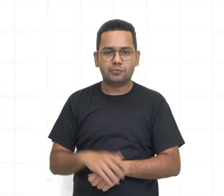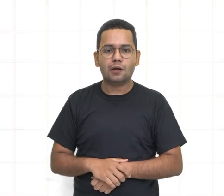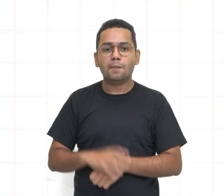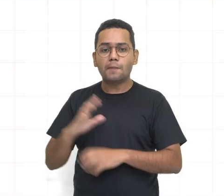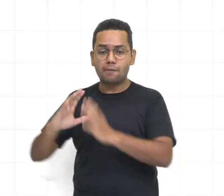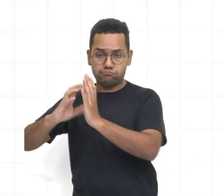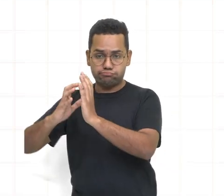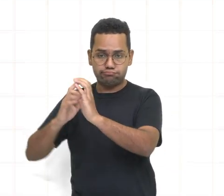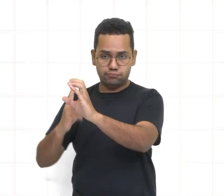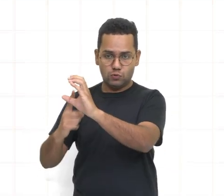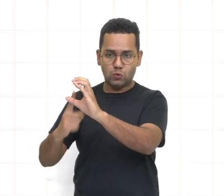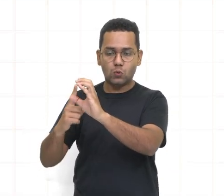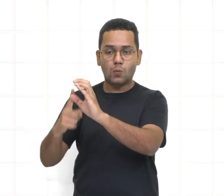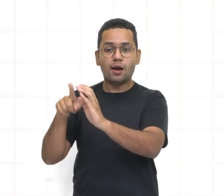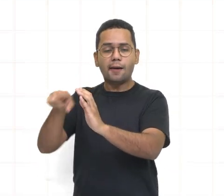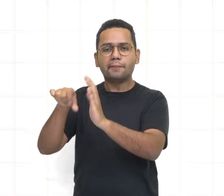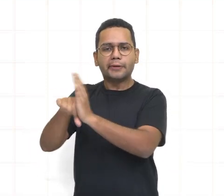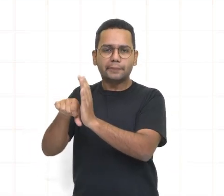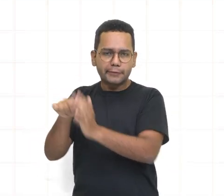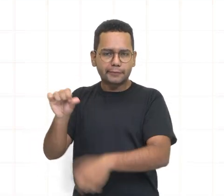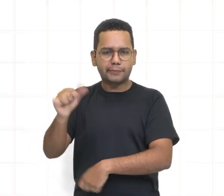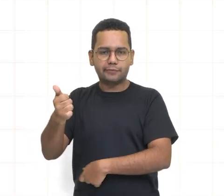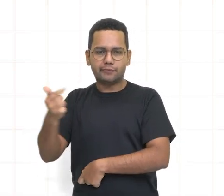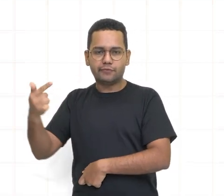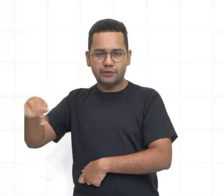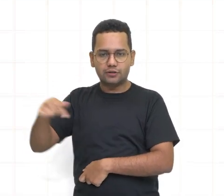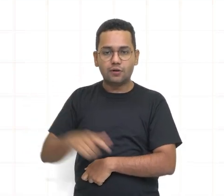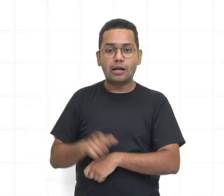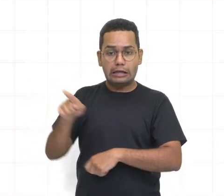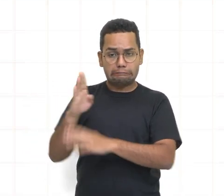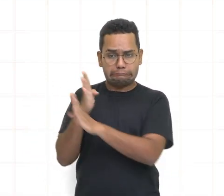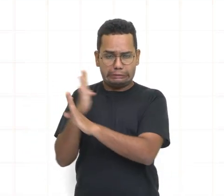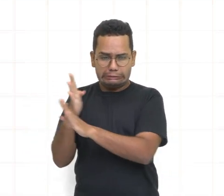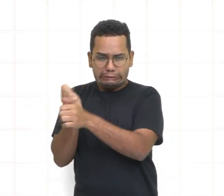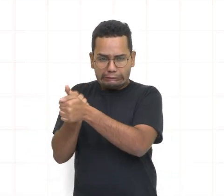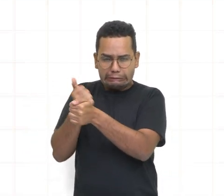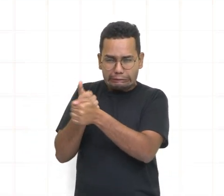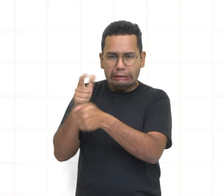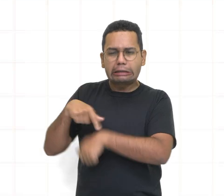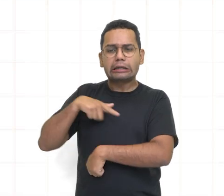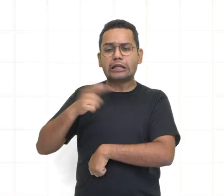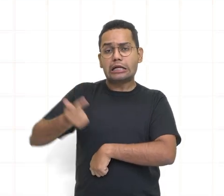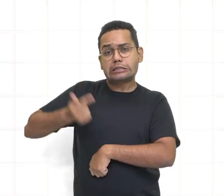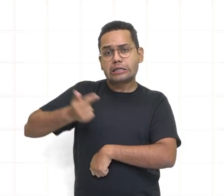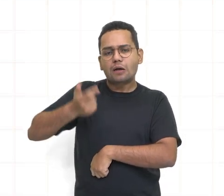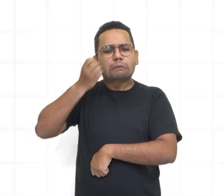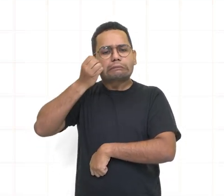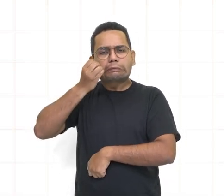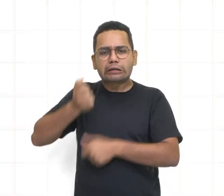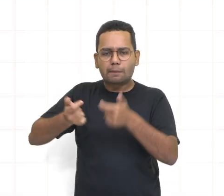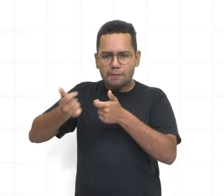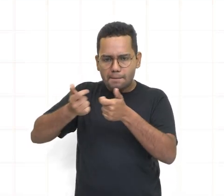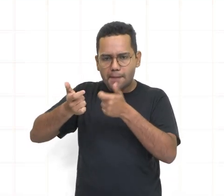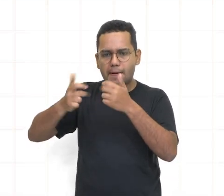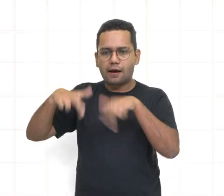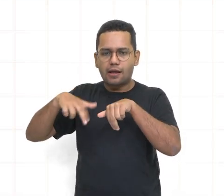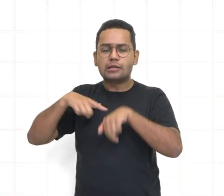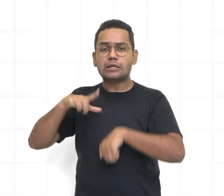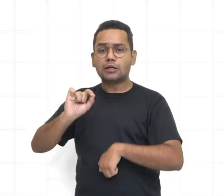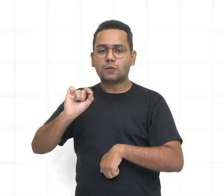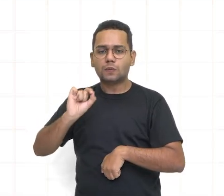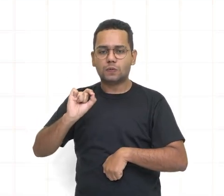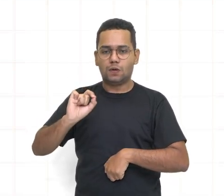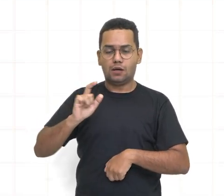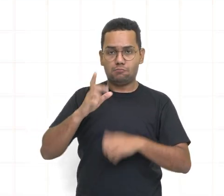torna-se ilegal em 1929. Passa a ser perseguido, dando origem à Segunda Guerra Civil, opondo nacionalistas